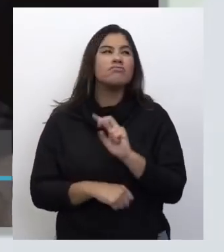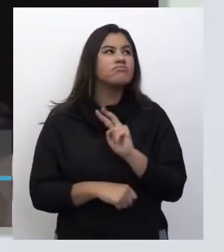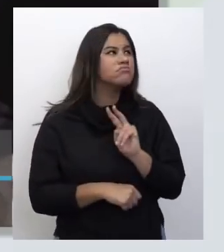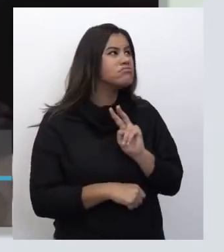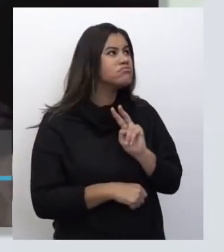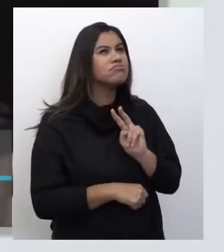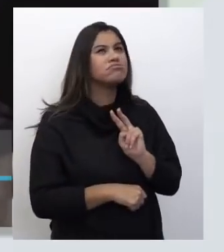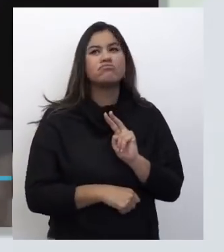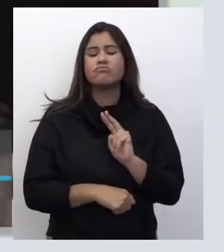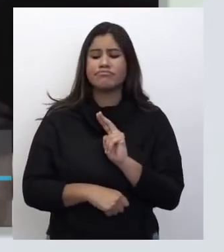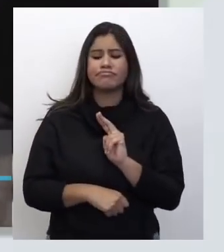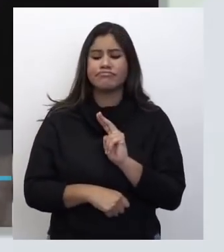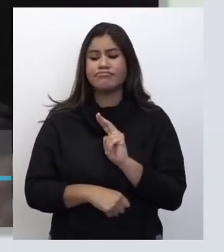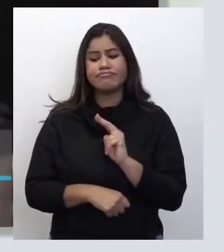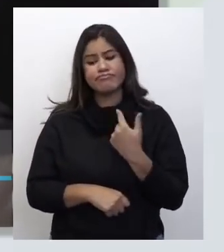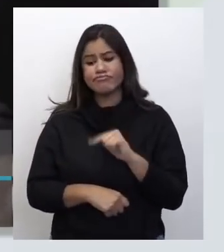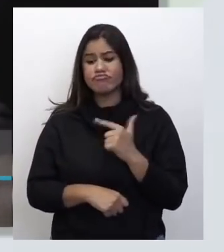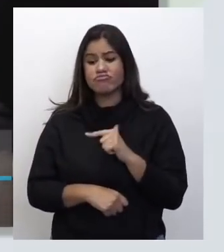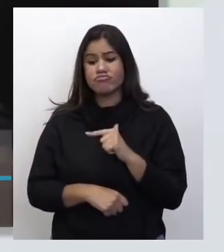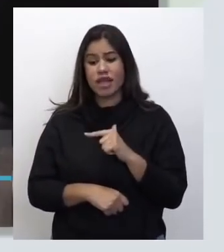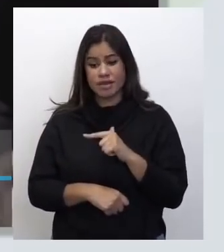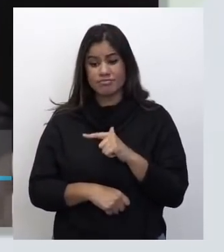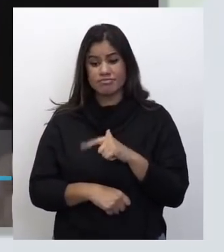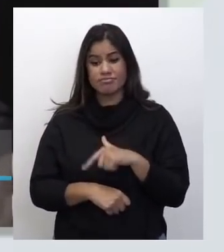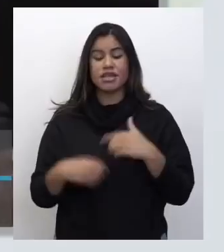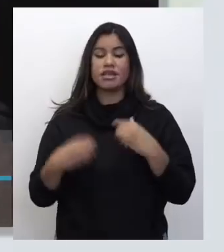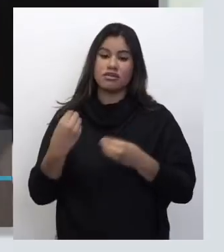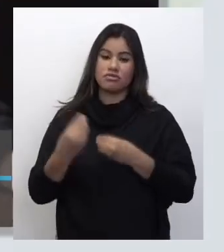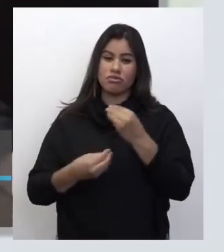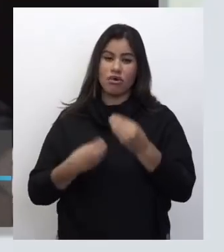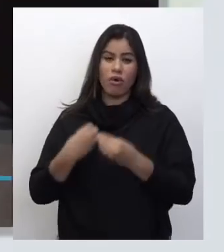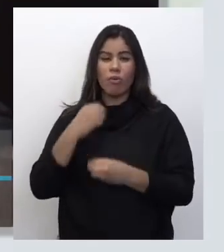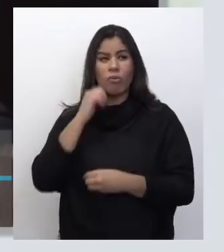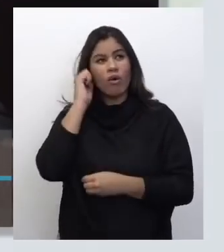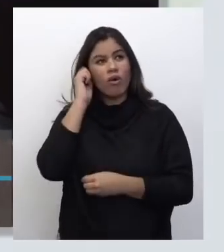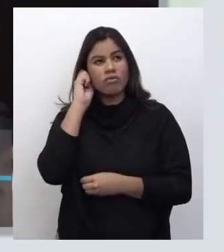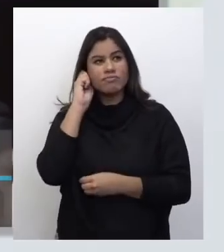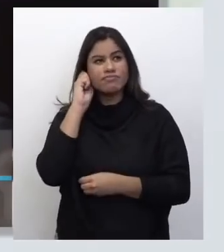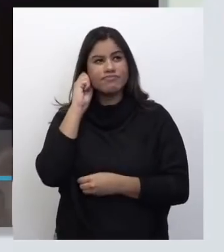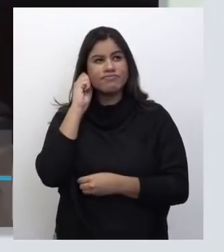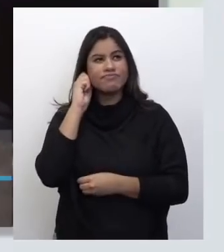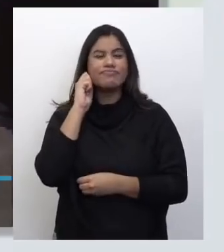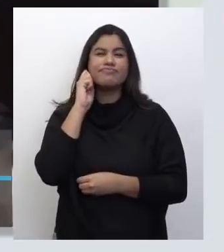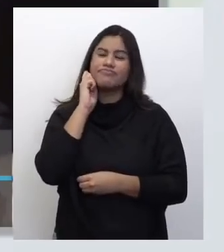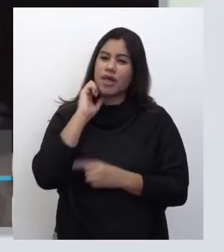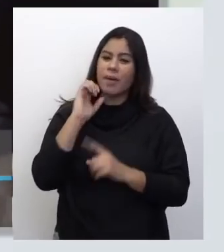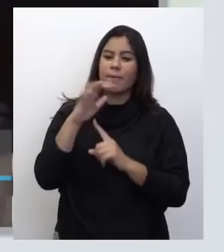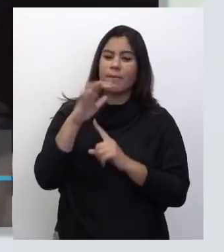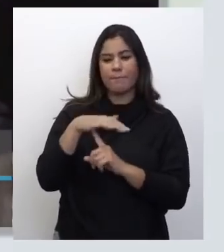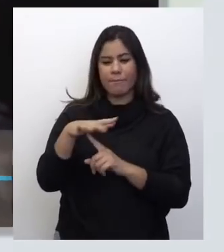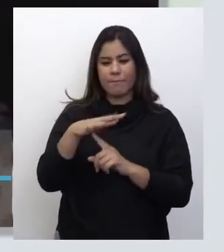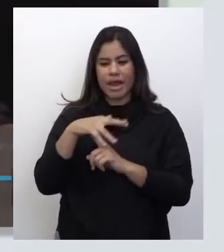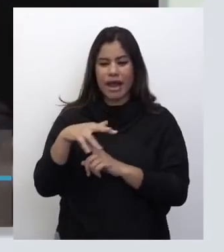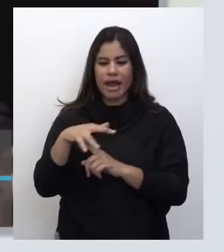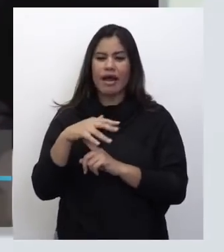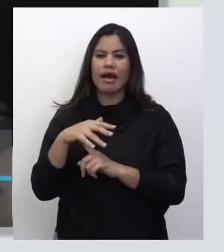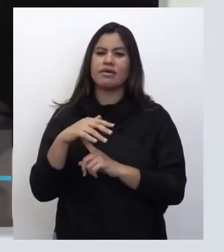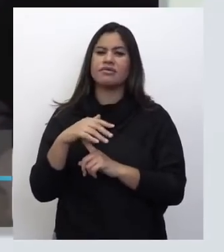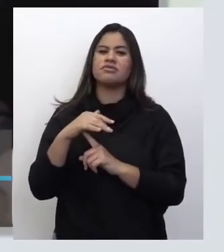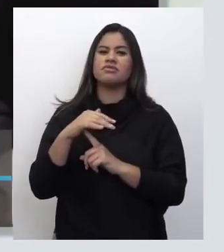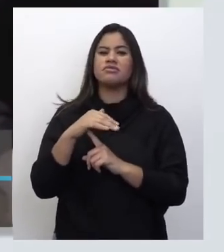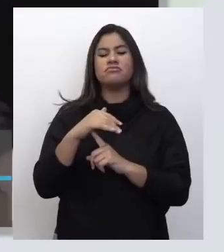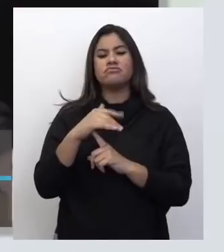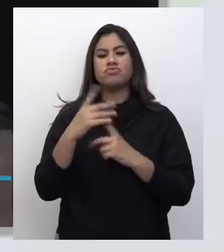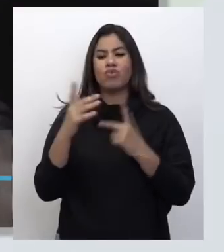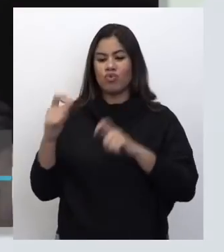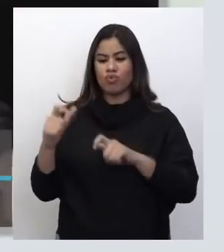acaba ficando como função das praças, dos largos, dos parques. Mas por que não a cidade